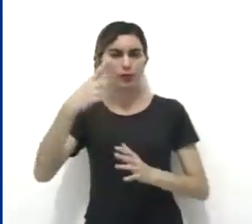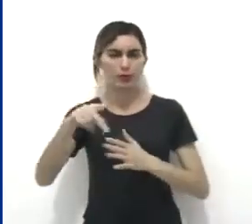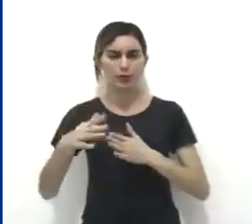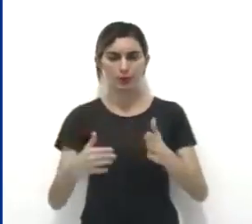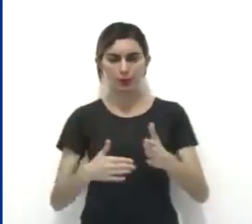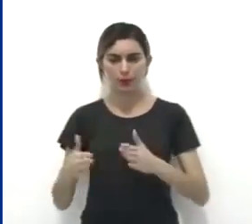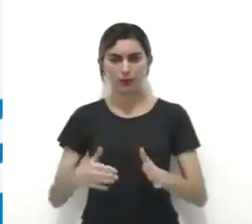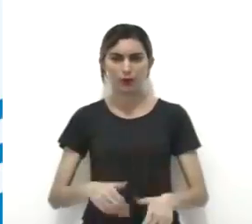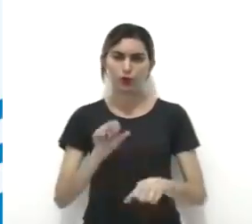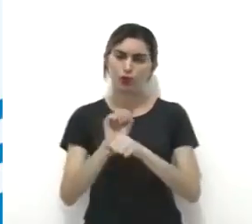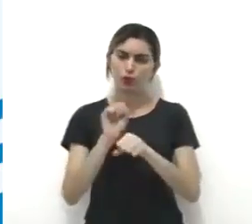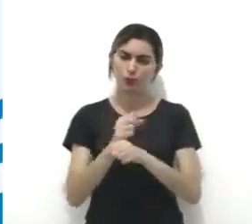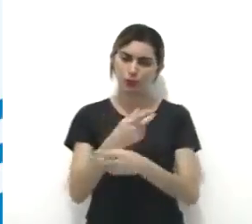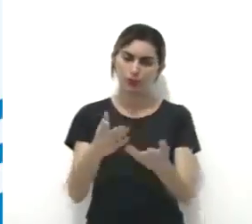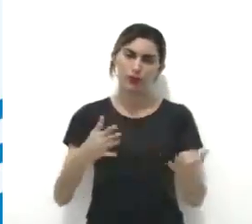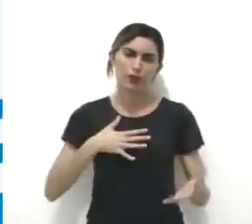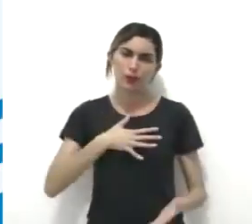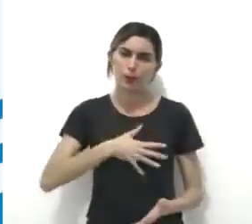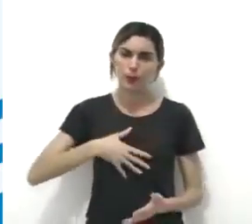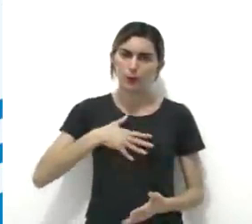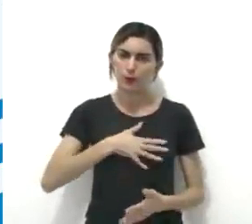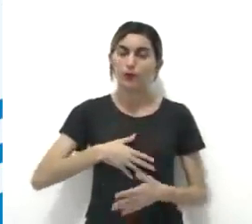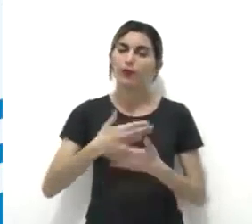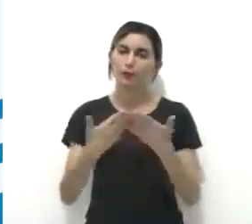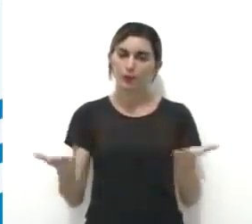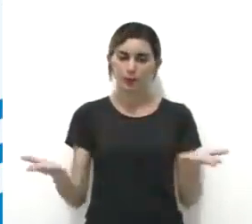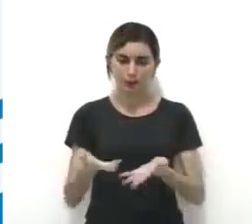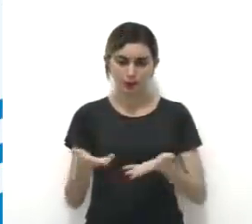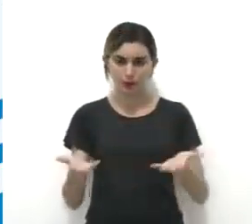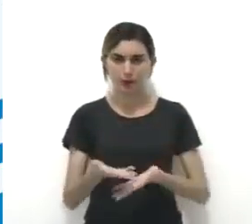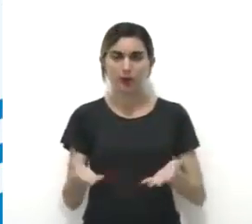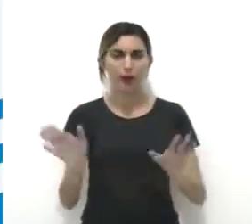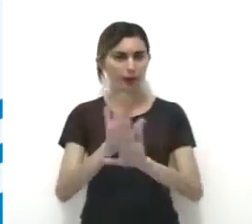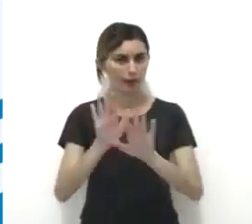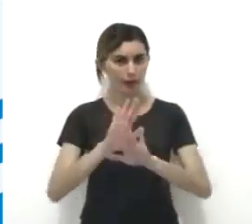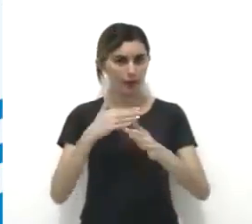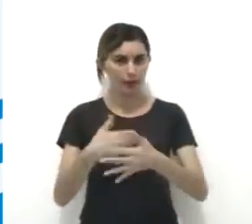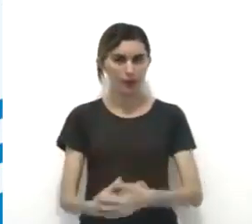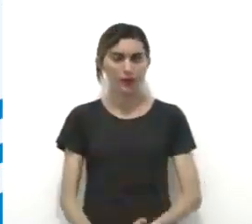acontecendo em seu momento. Espero que tenham gostado e foi isso por hoje. Até mais!